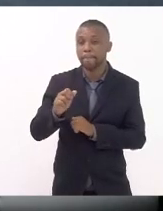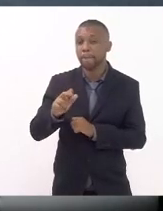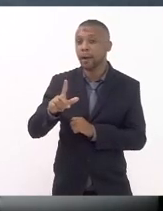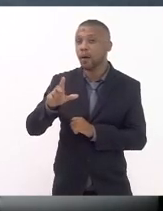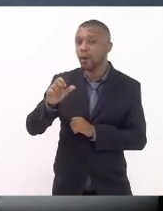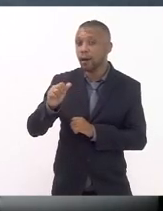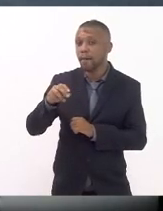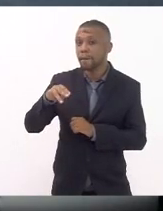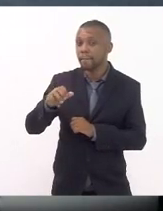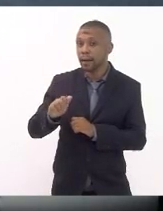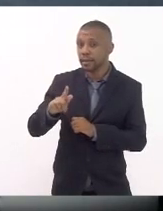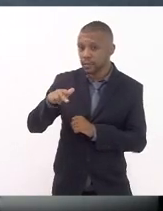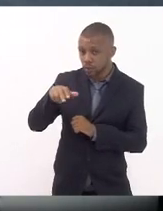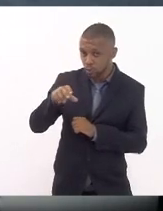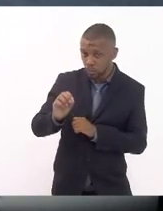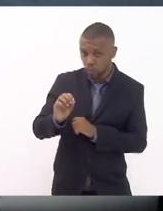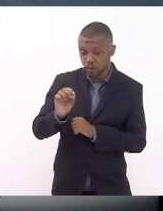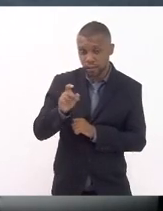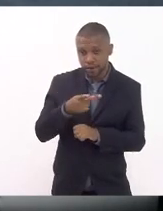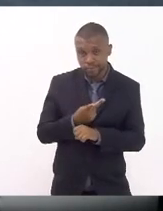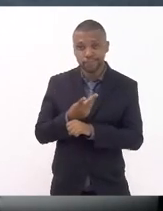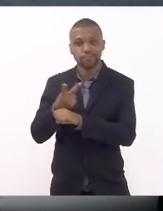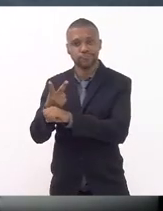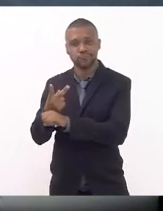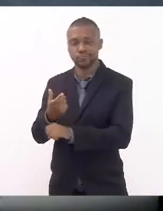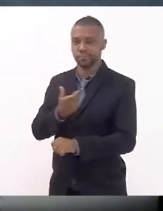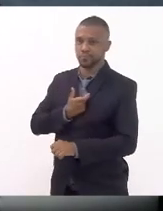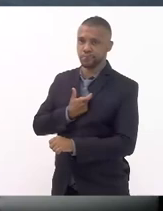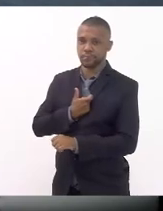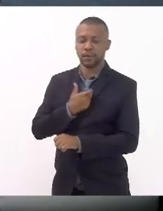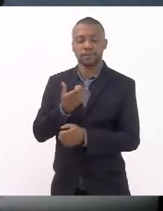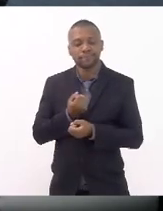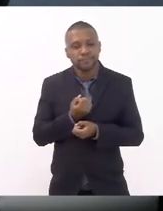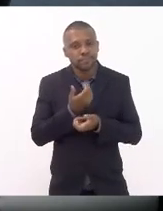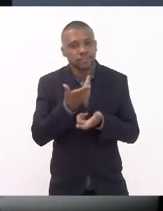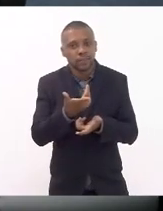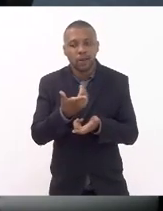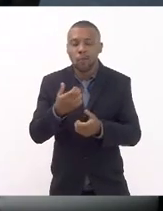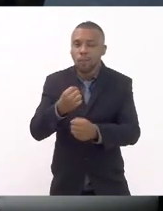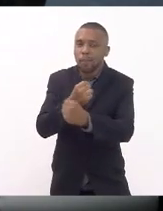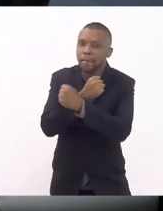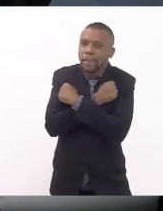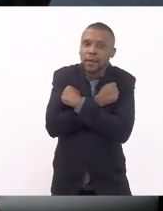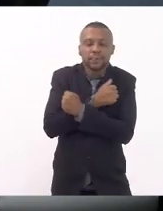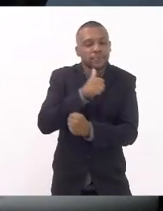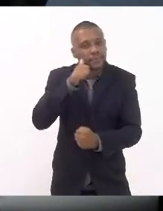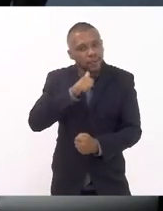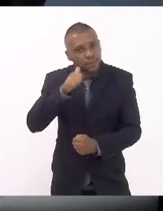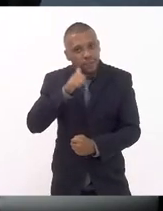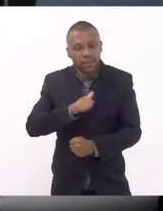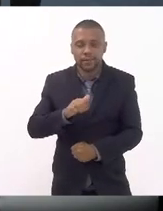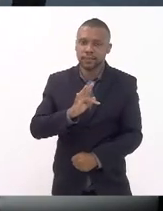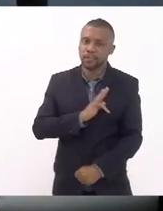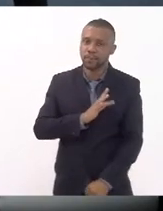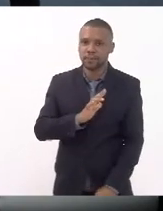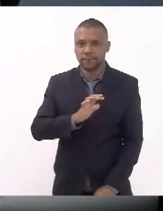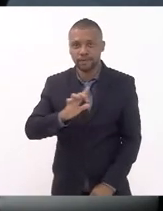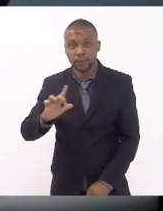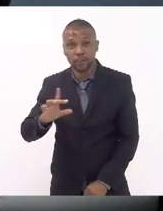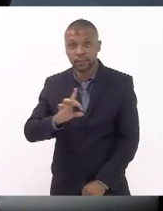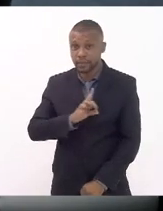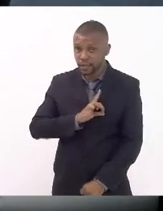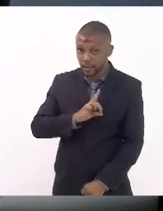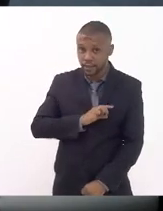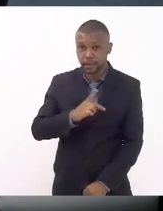de Albuquerque. Quero externar aqui o abraço das mulheres da Polícia Civil. A delegada Paula Mary é